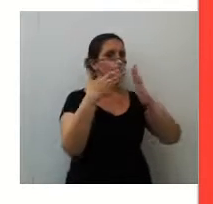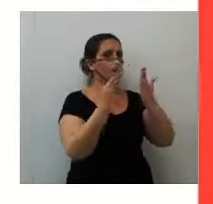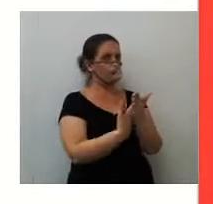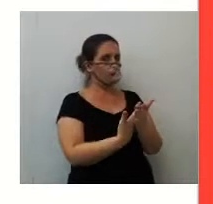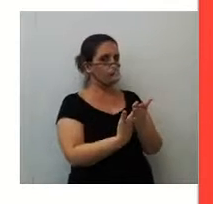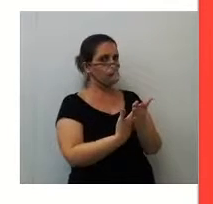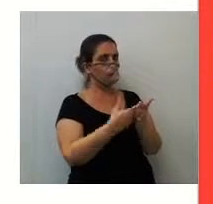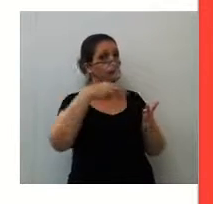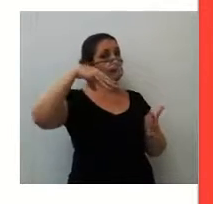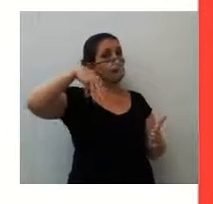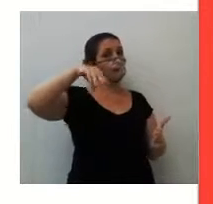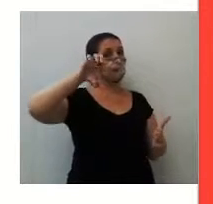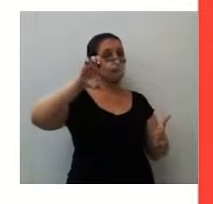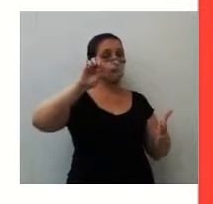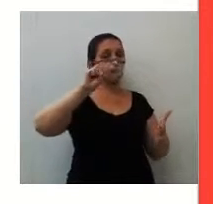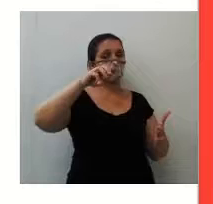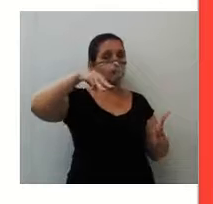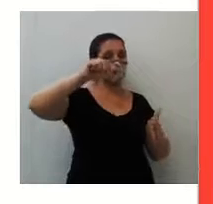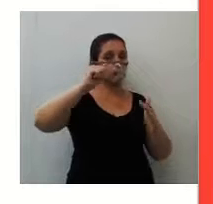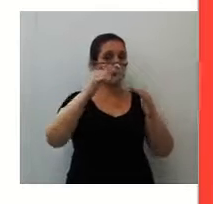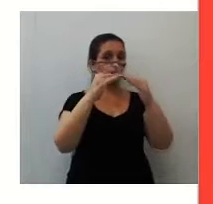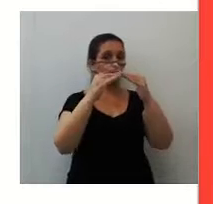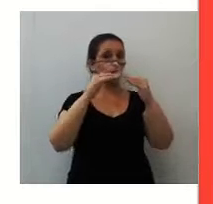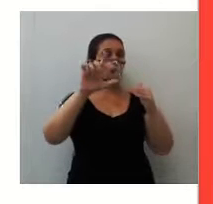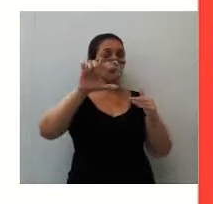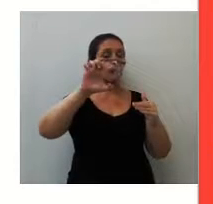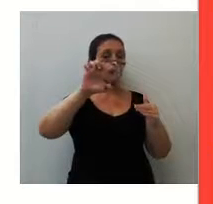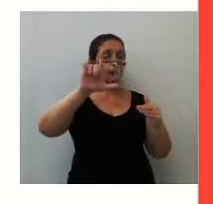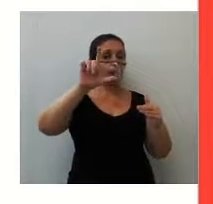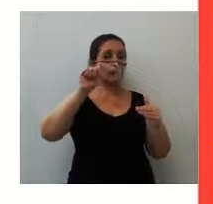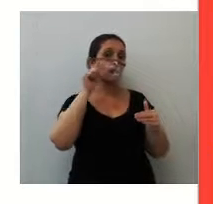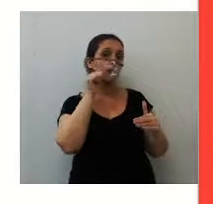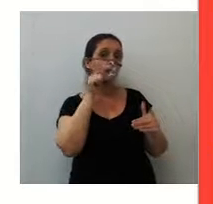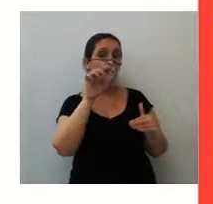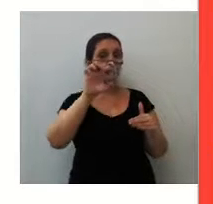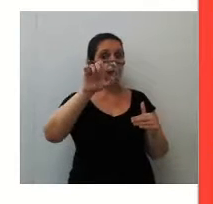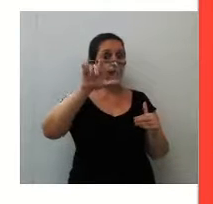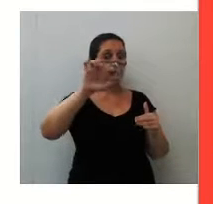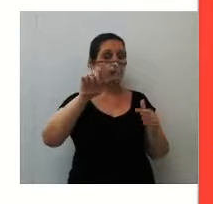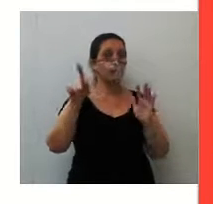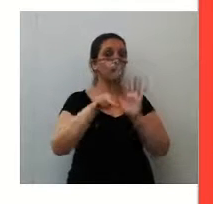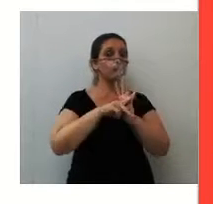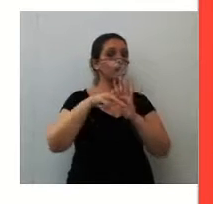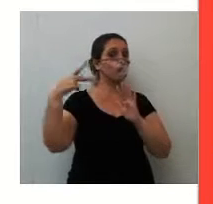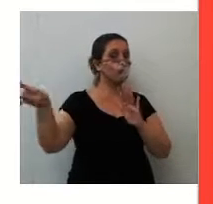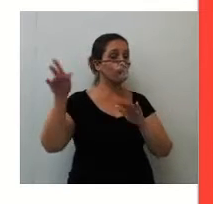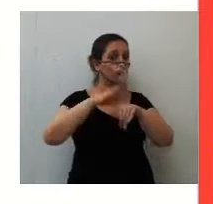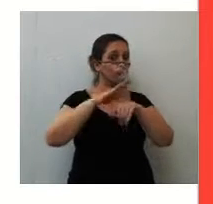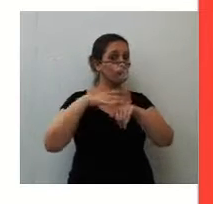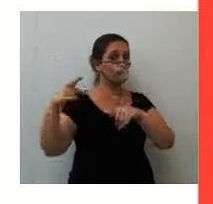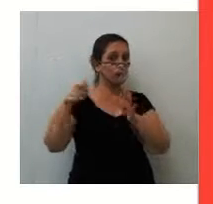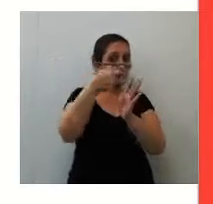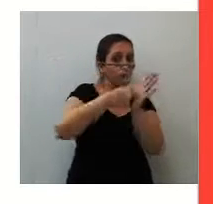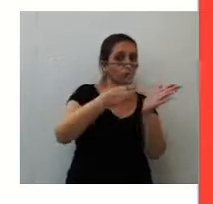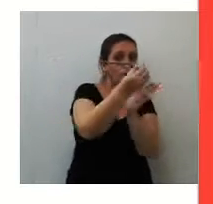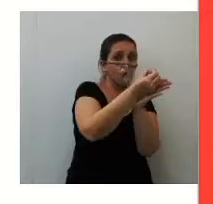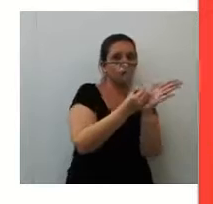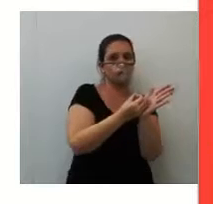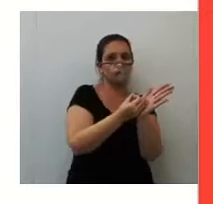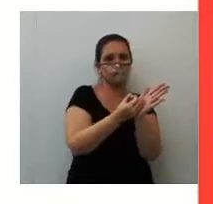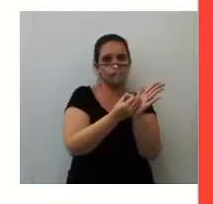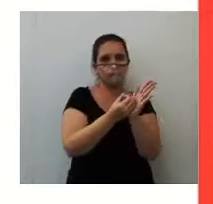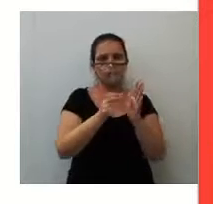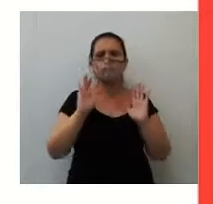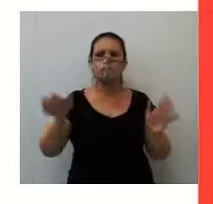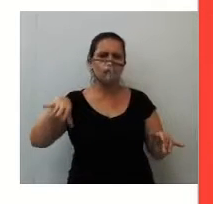então ela mesma redigiu a carta ele próprio religião ou ofício eu já vi